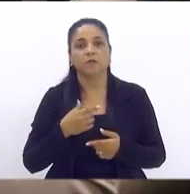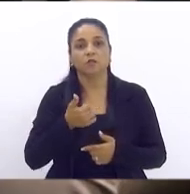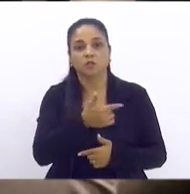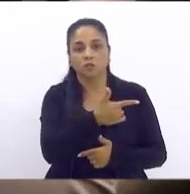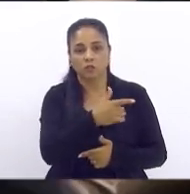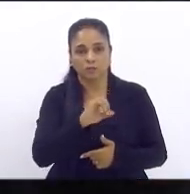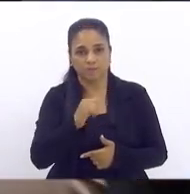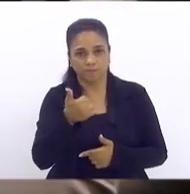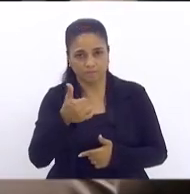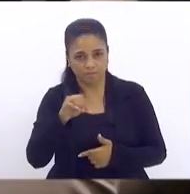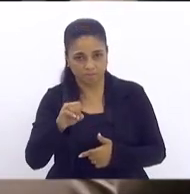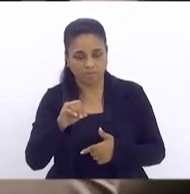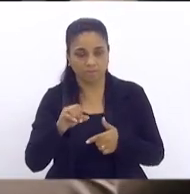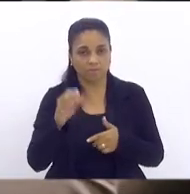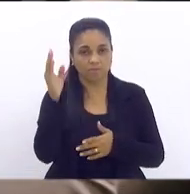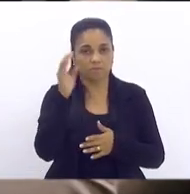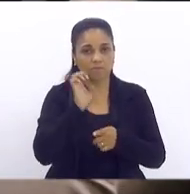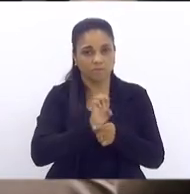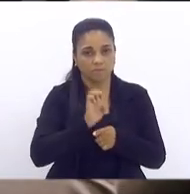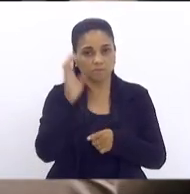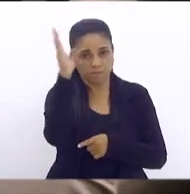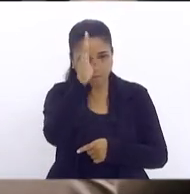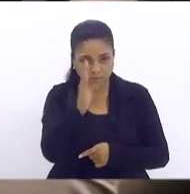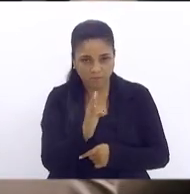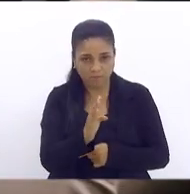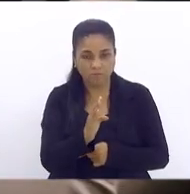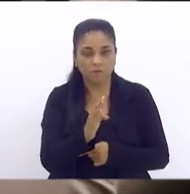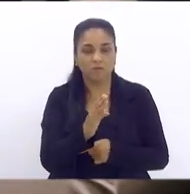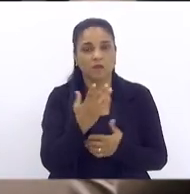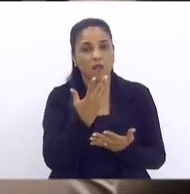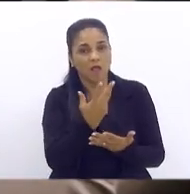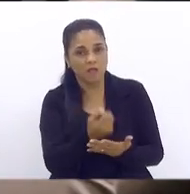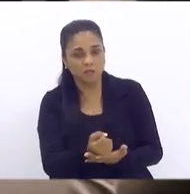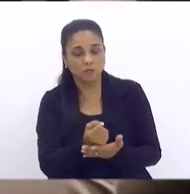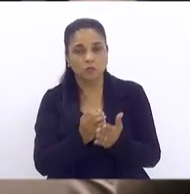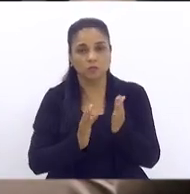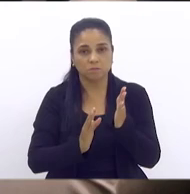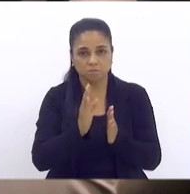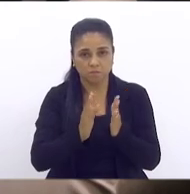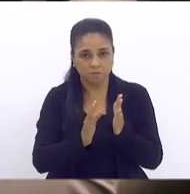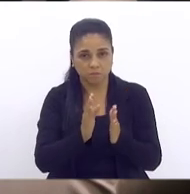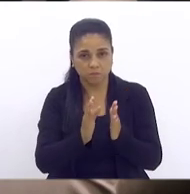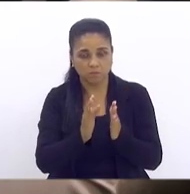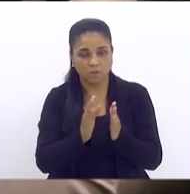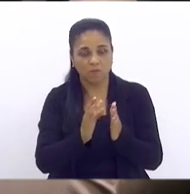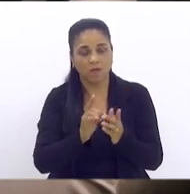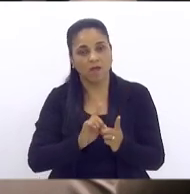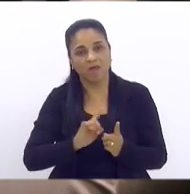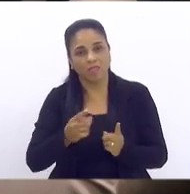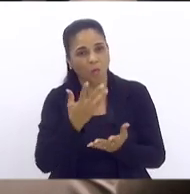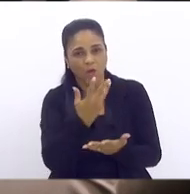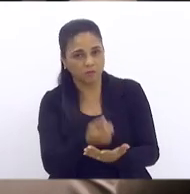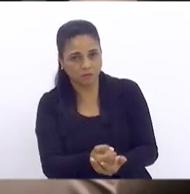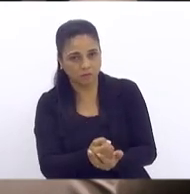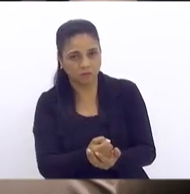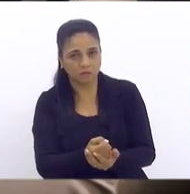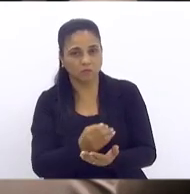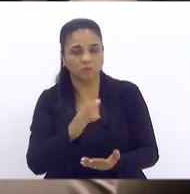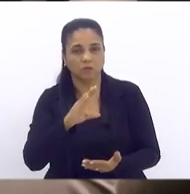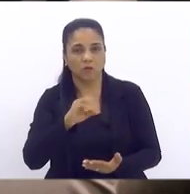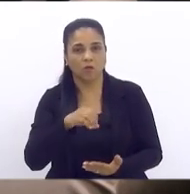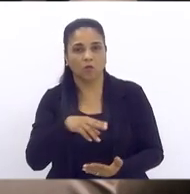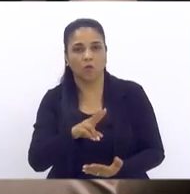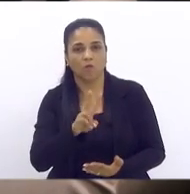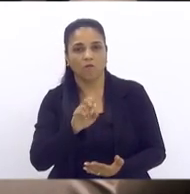brasileiro considerou mais aceitável, naquele momento, a não adesão à Convenção de Hong